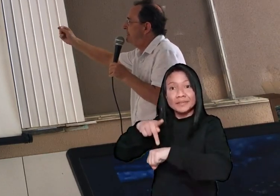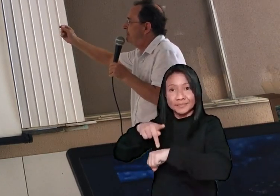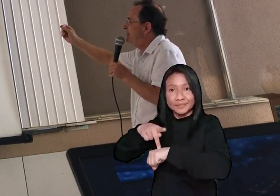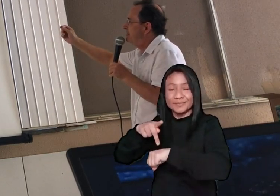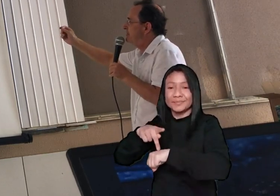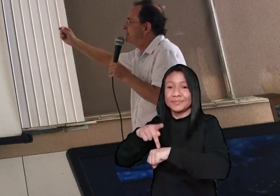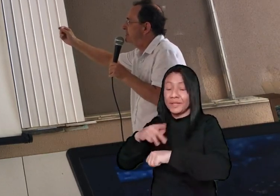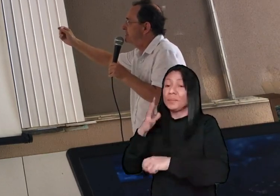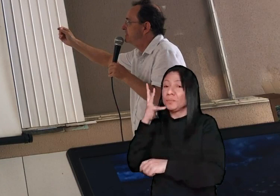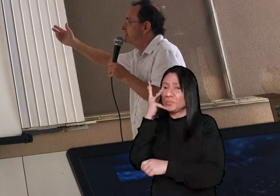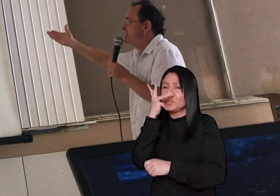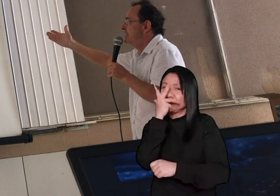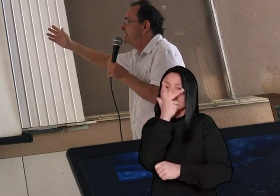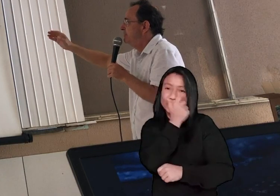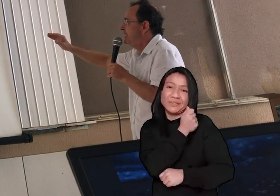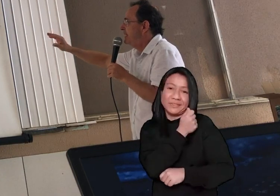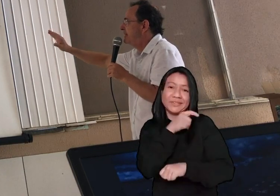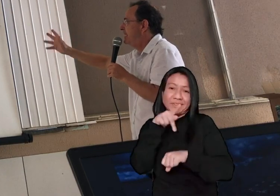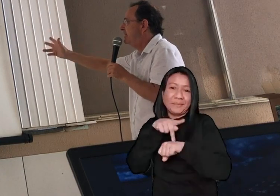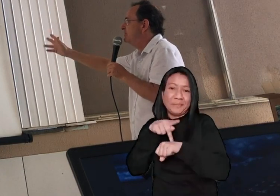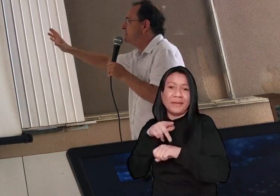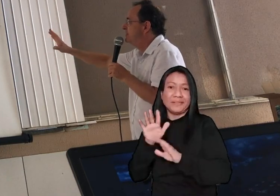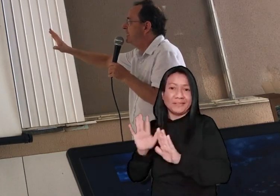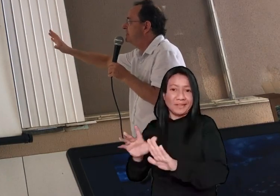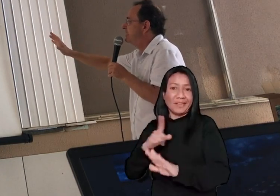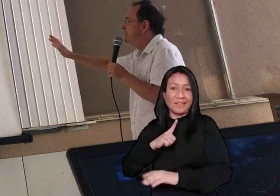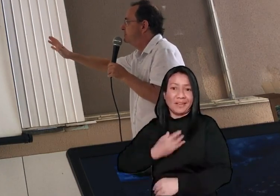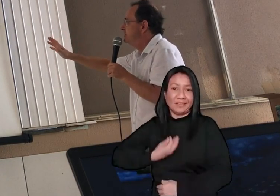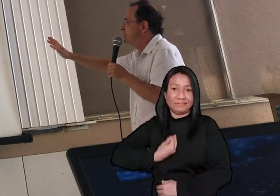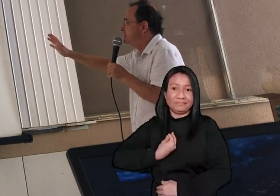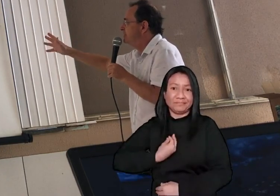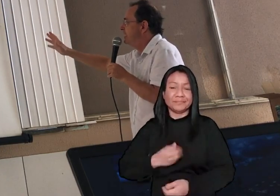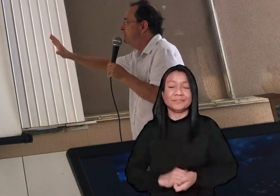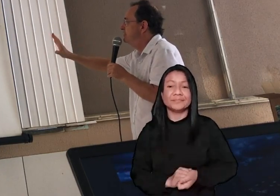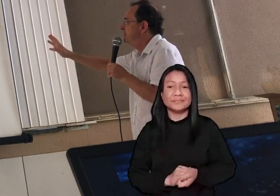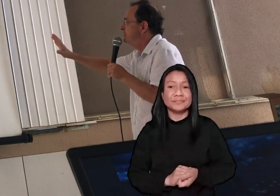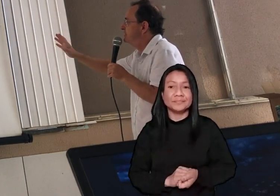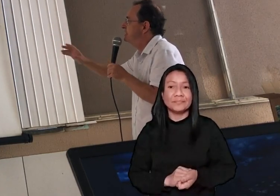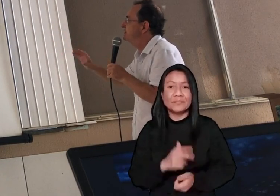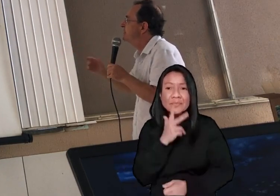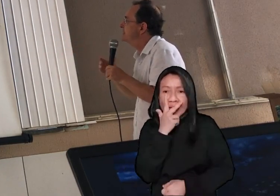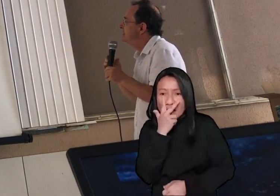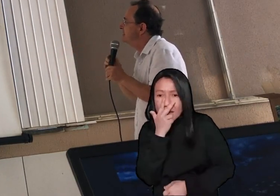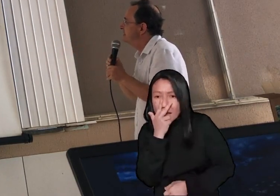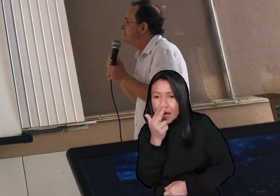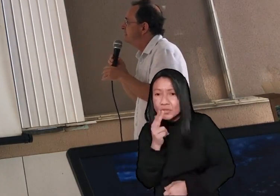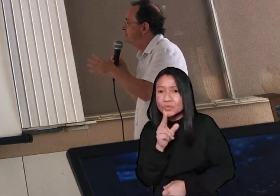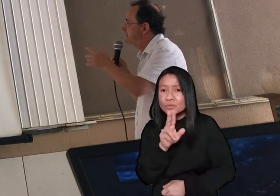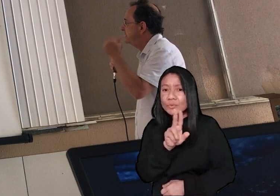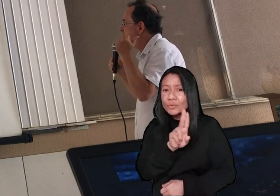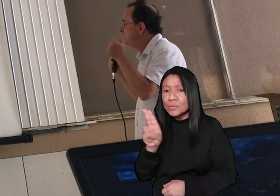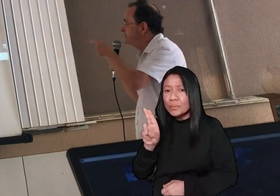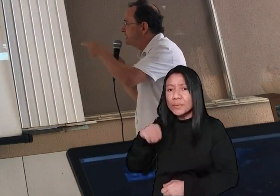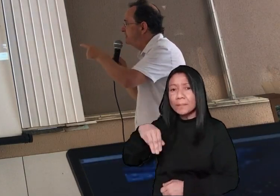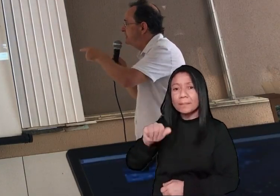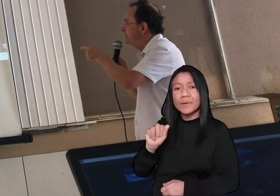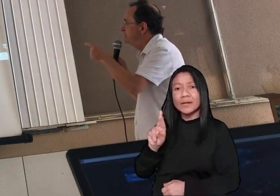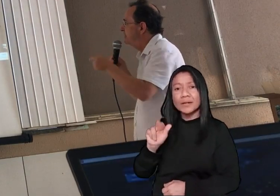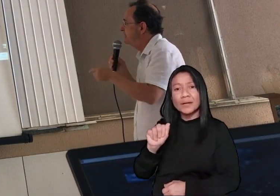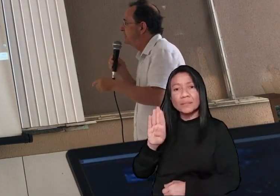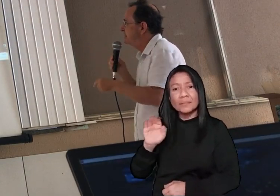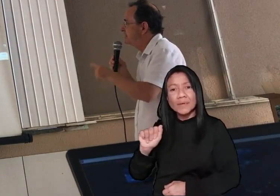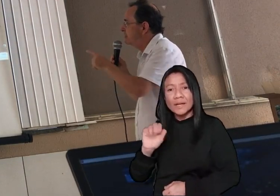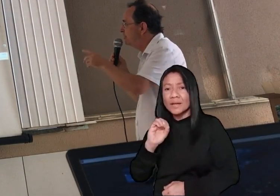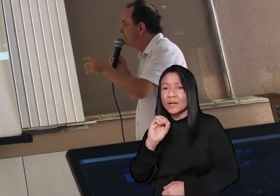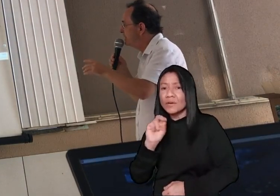Acho que é Maratá ou São Miguel São Miguel, alguma coisa assim. Está no livro isso aí, né?